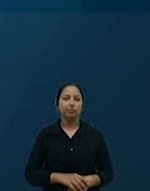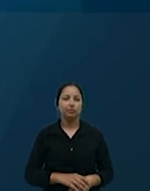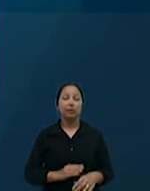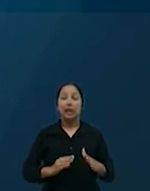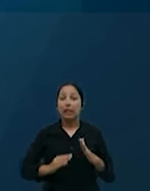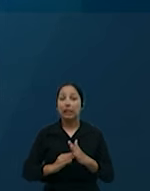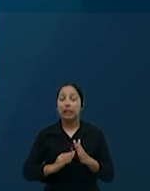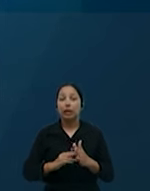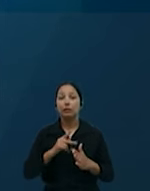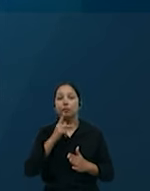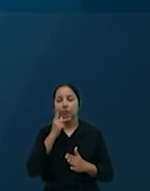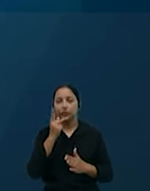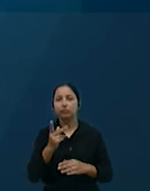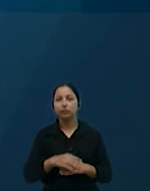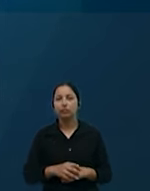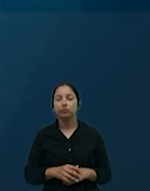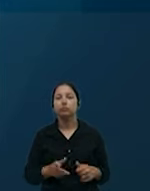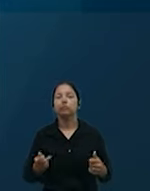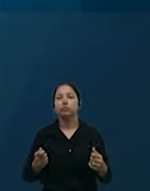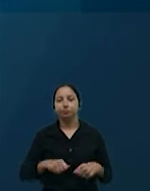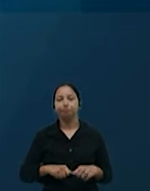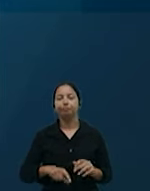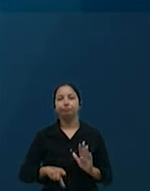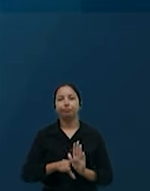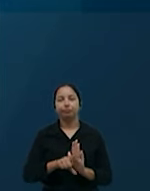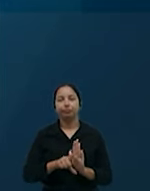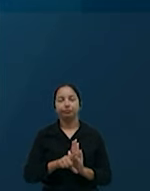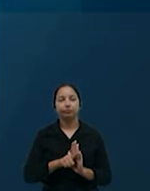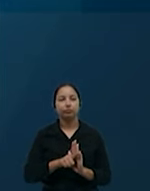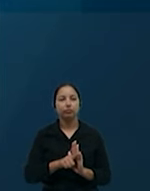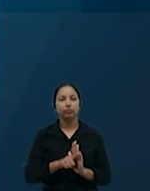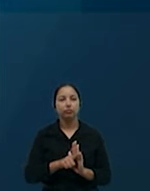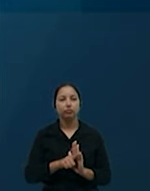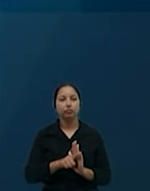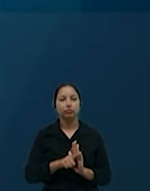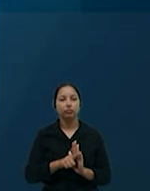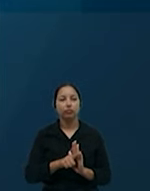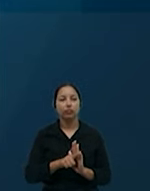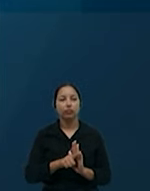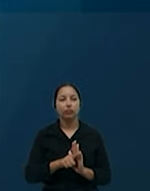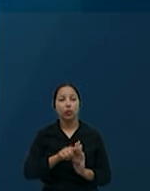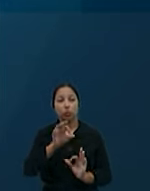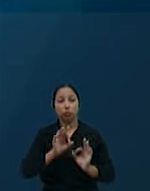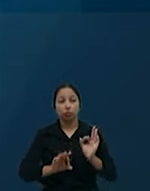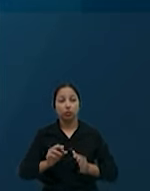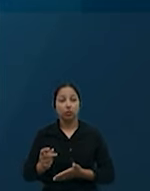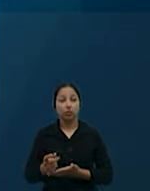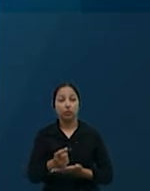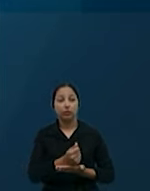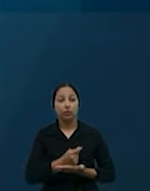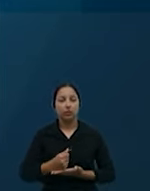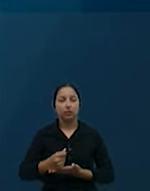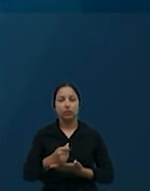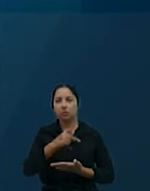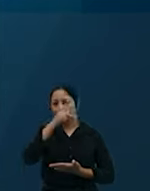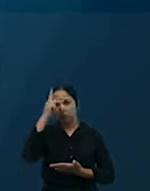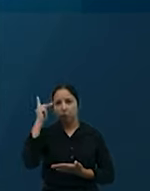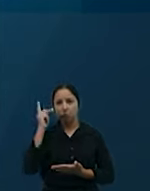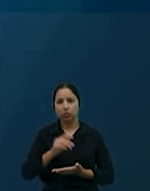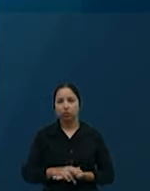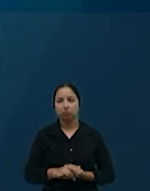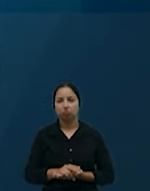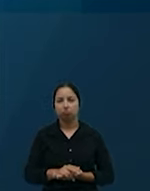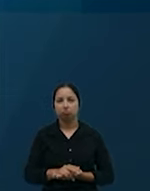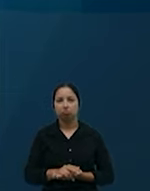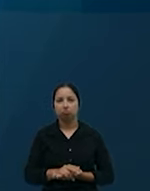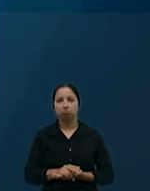que detém legitimidade ativa para postular nos juizados da Fazenda as pessoas físicas. E aí